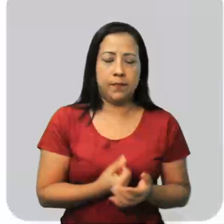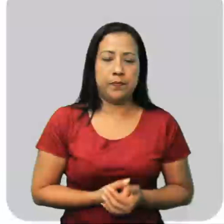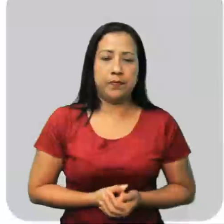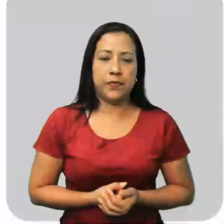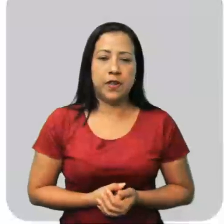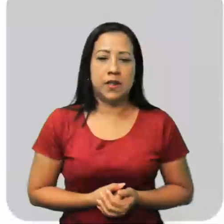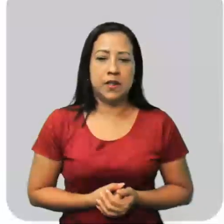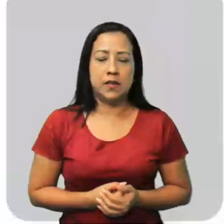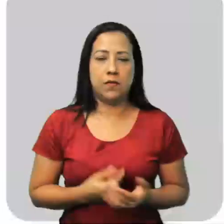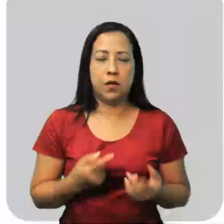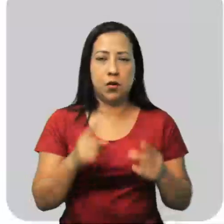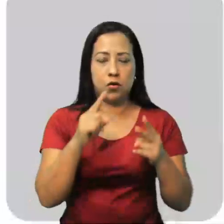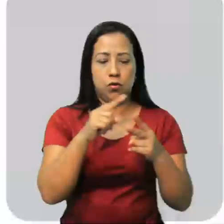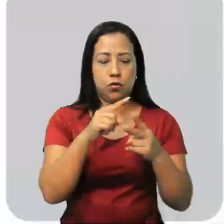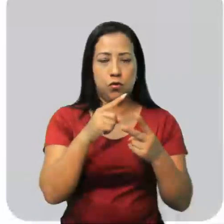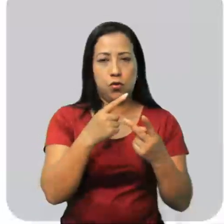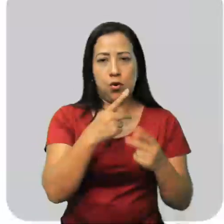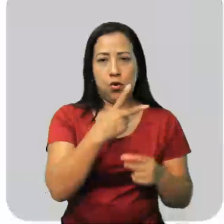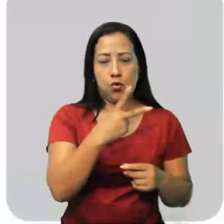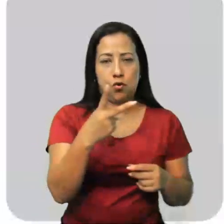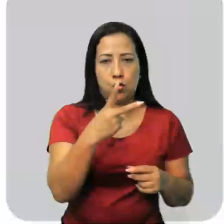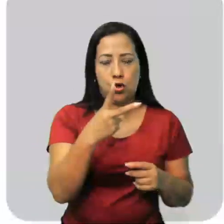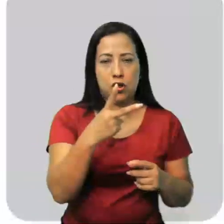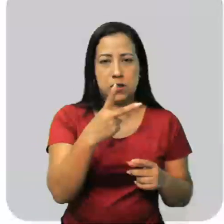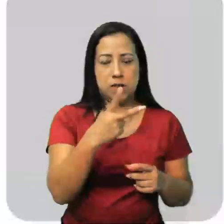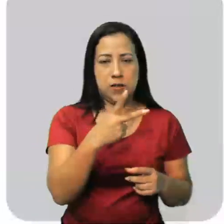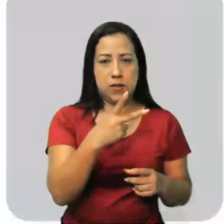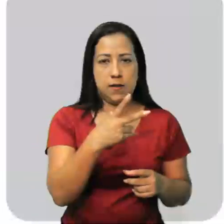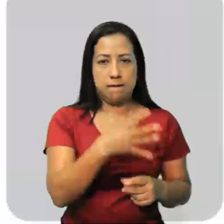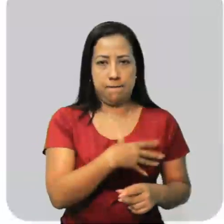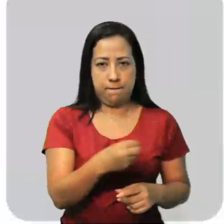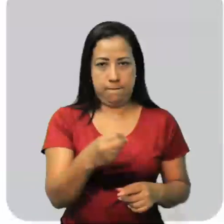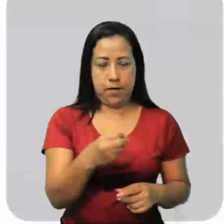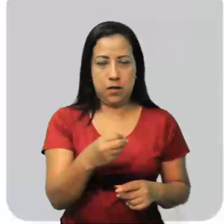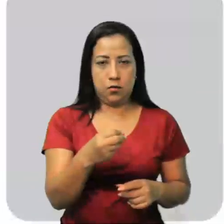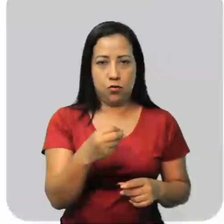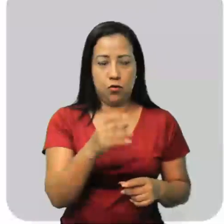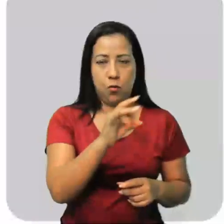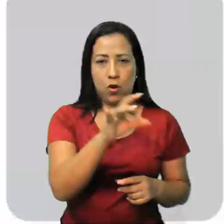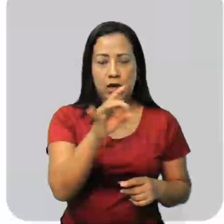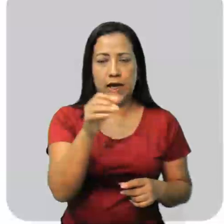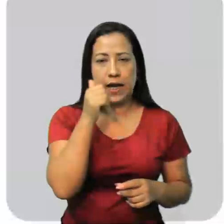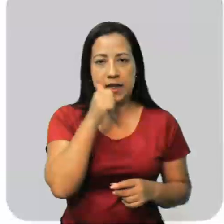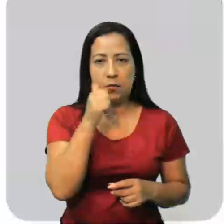nulo. E se for abaixo de 2, é negativo. Como assim, Arimateia?